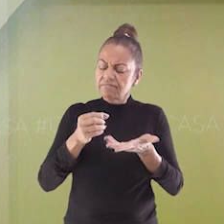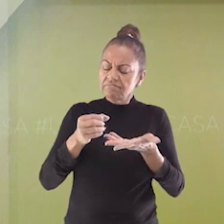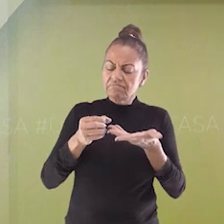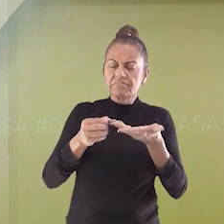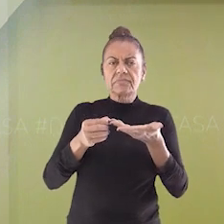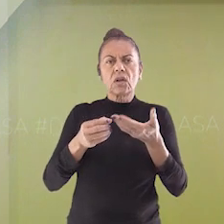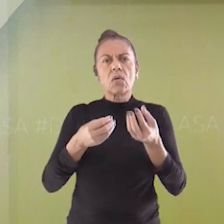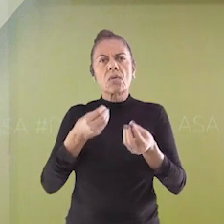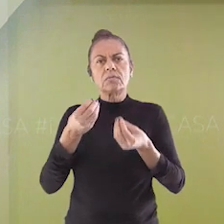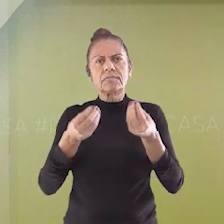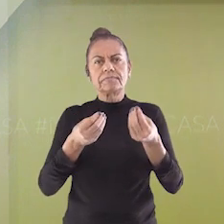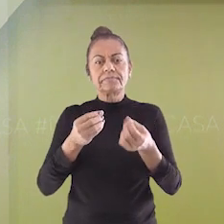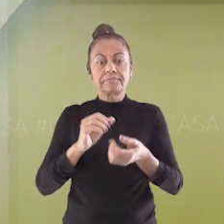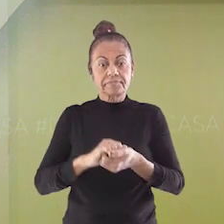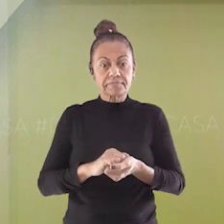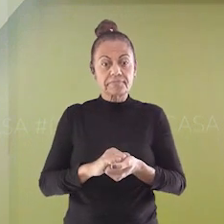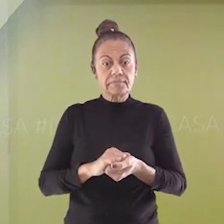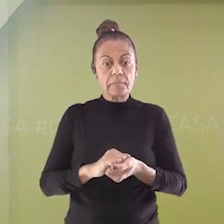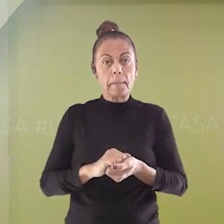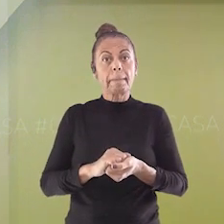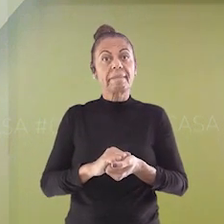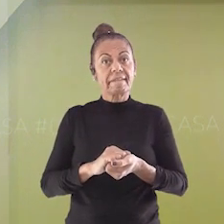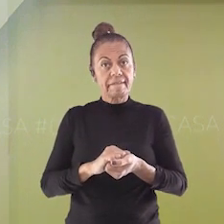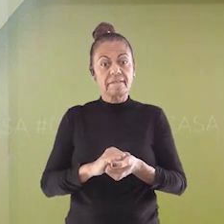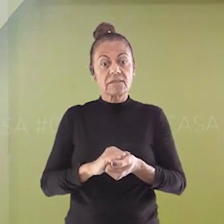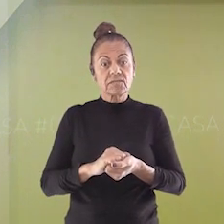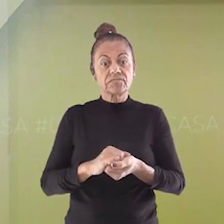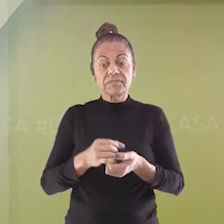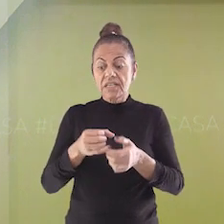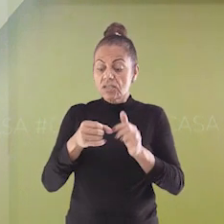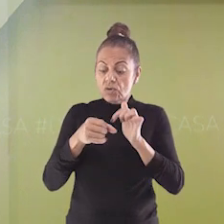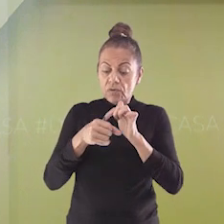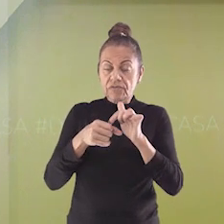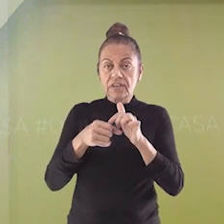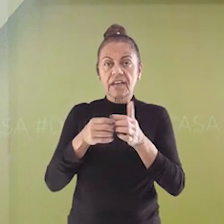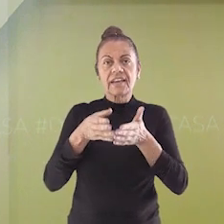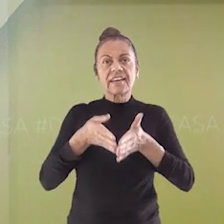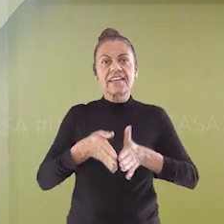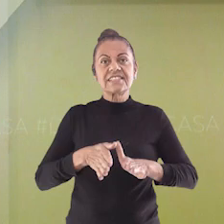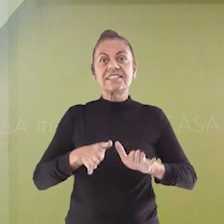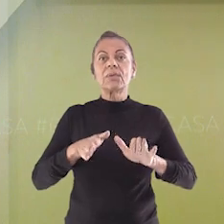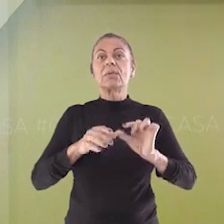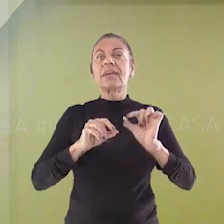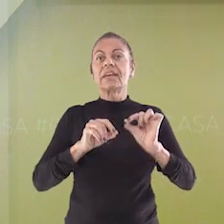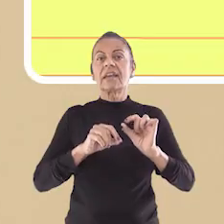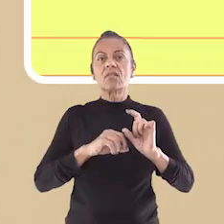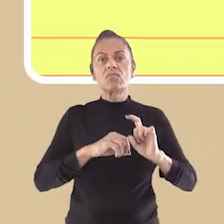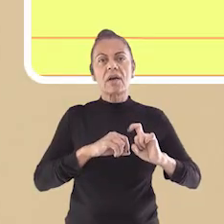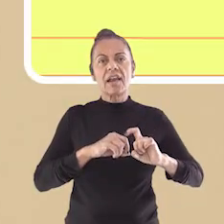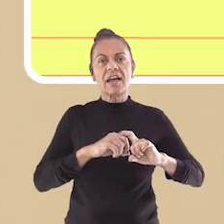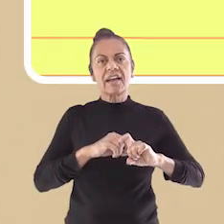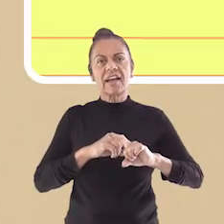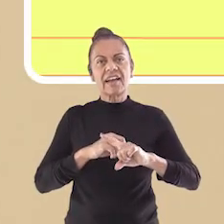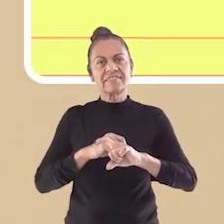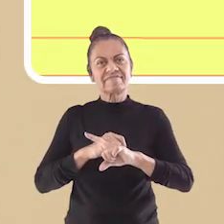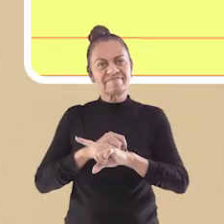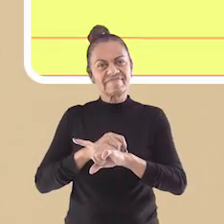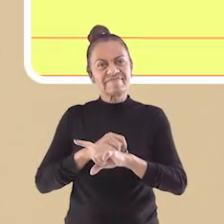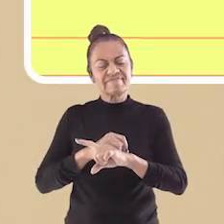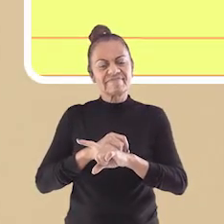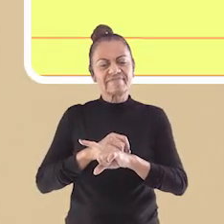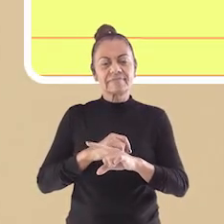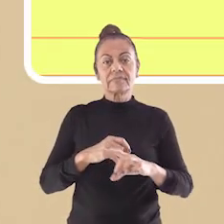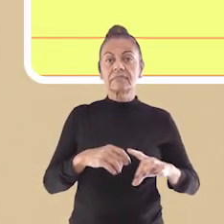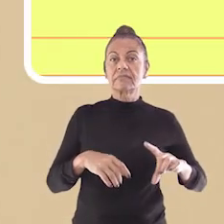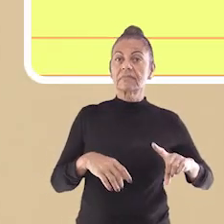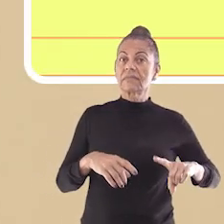Pois muito bem, deste ovo tão fofo, nasceu uma linda lagarta. Pois então,